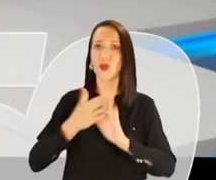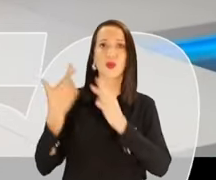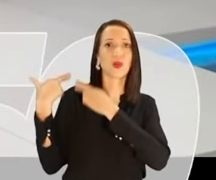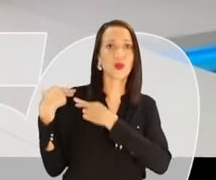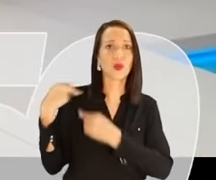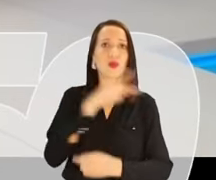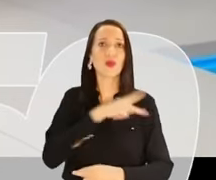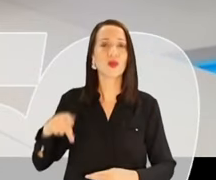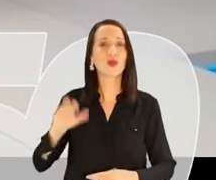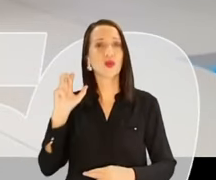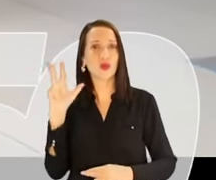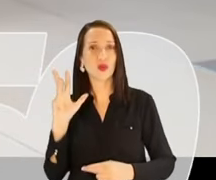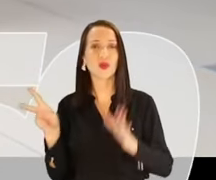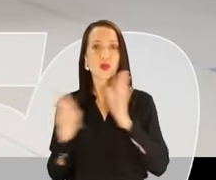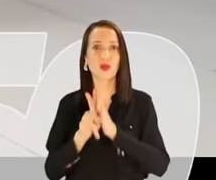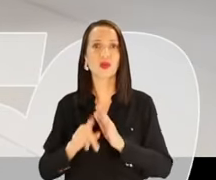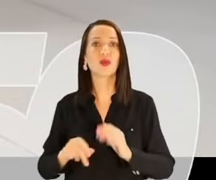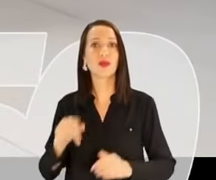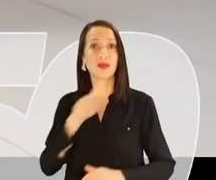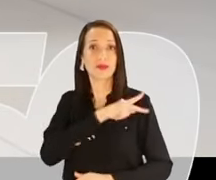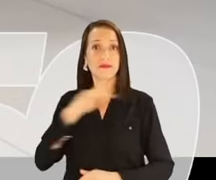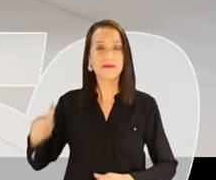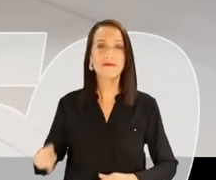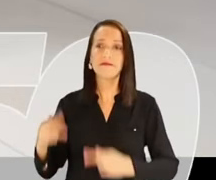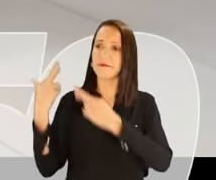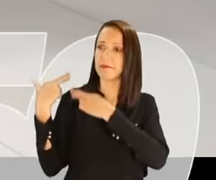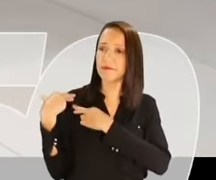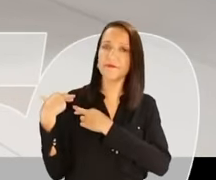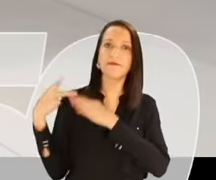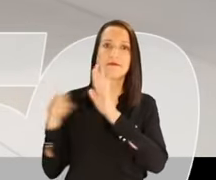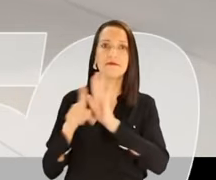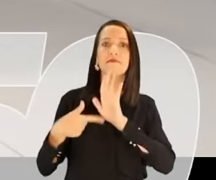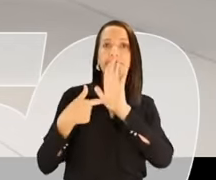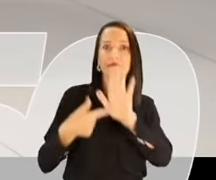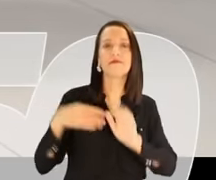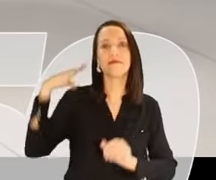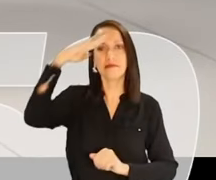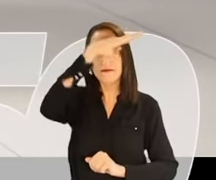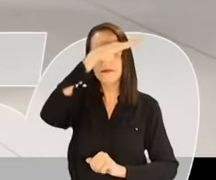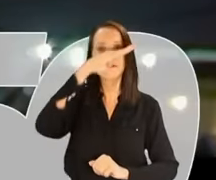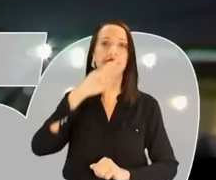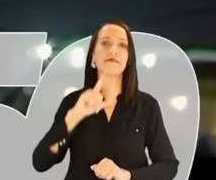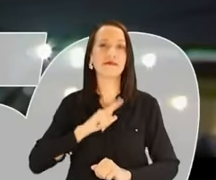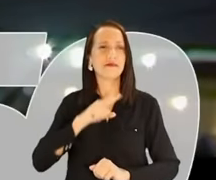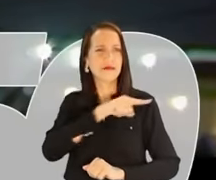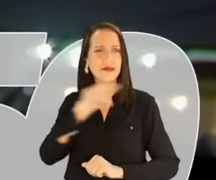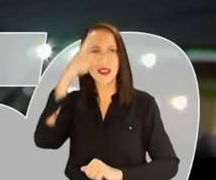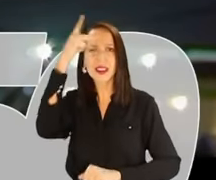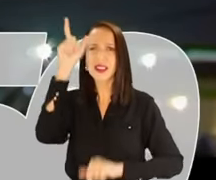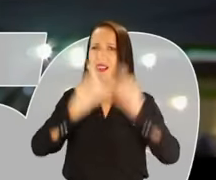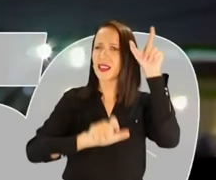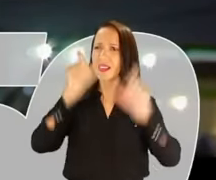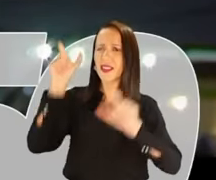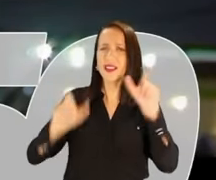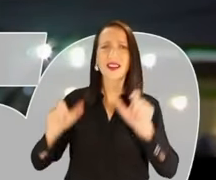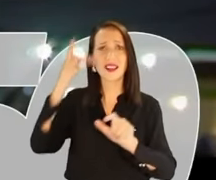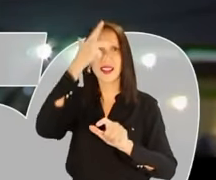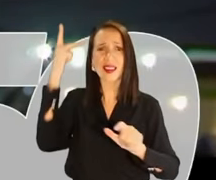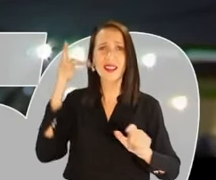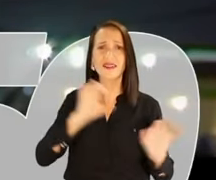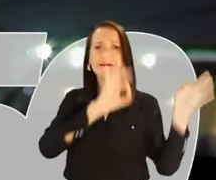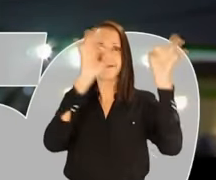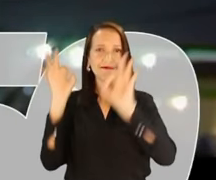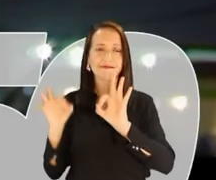não está sob controle do presidente Lula, mas sim de um presidente com um mandato próprio indicado pelo Bolsonaro. Eu sei que muitos de vocês que